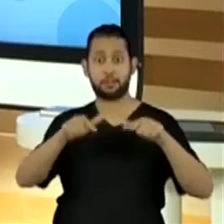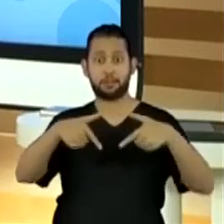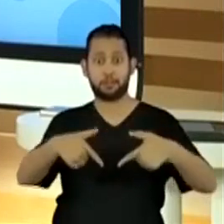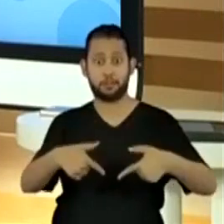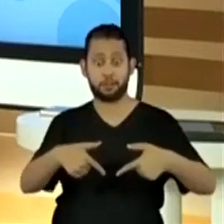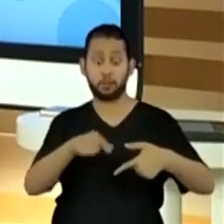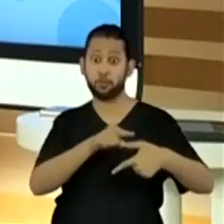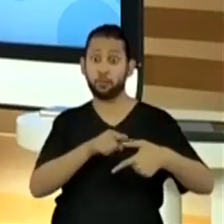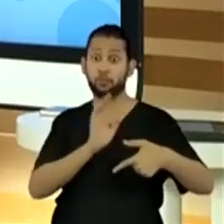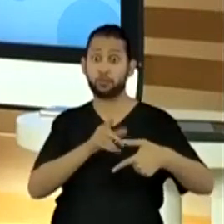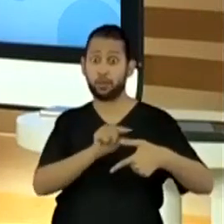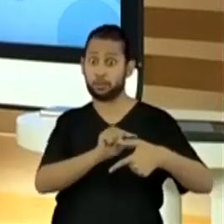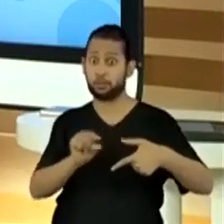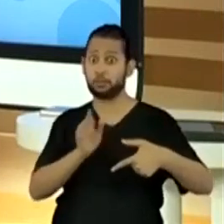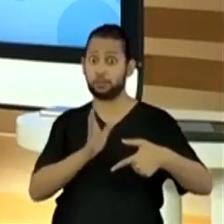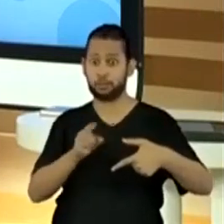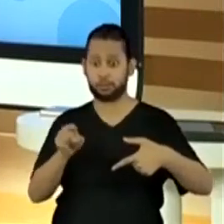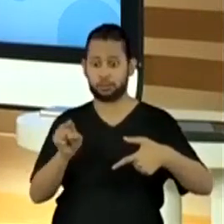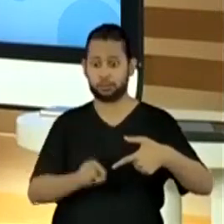3,